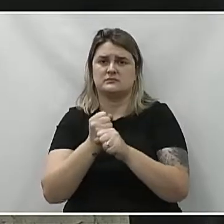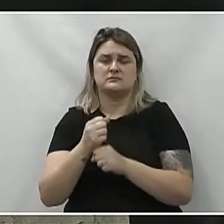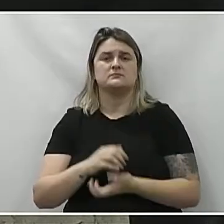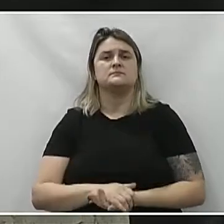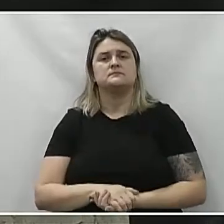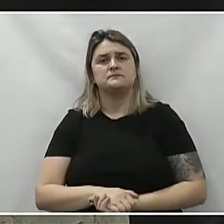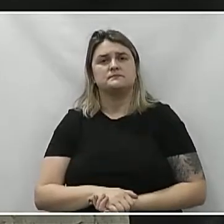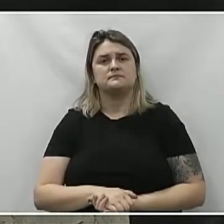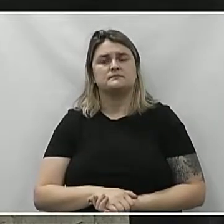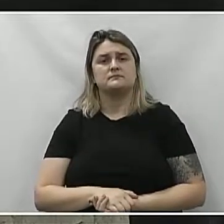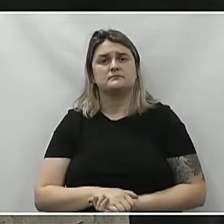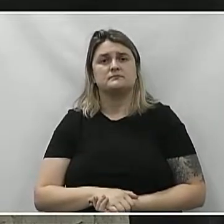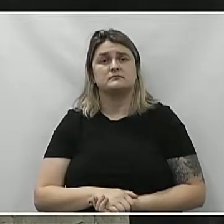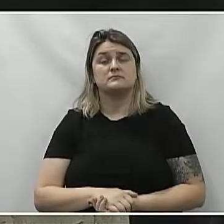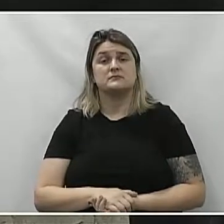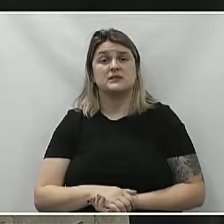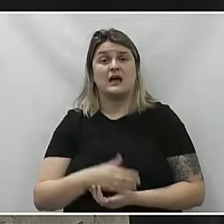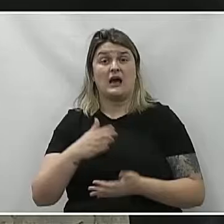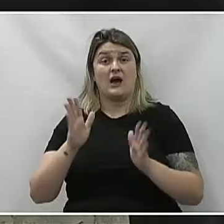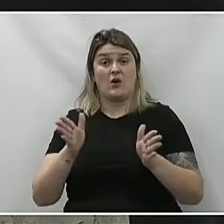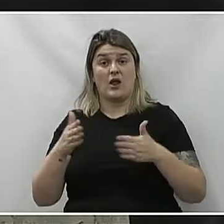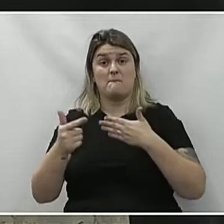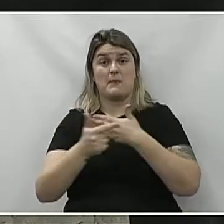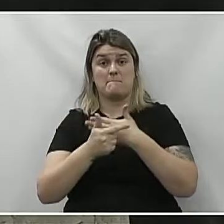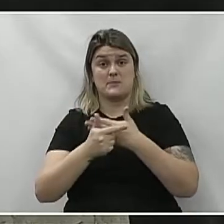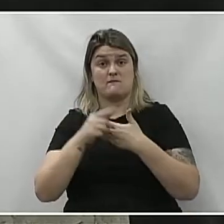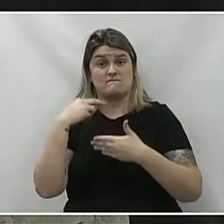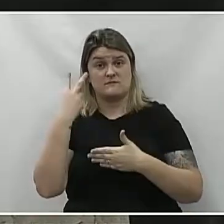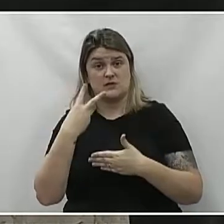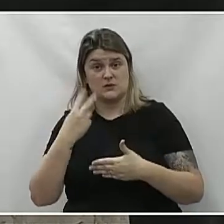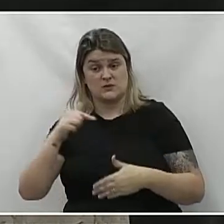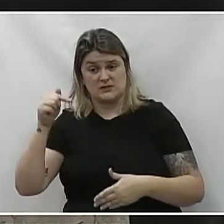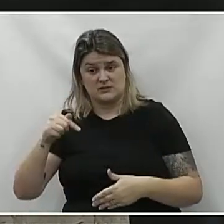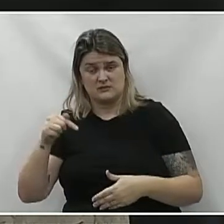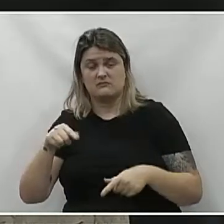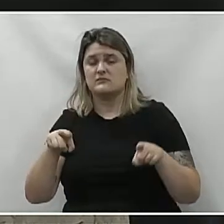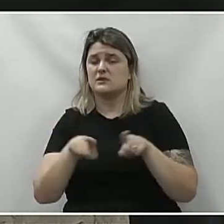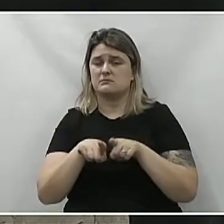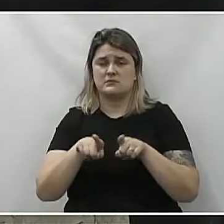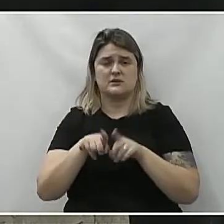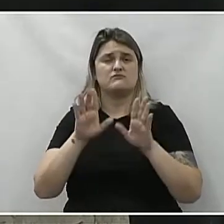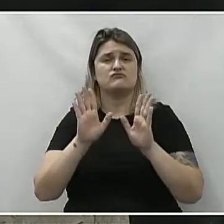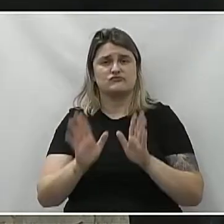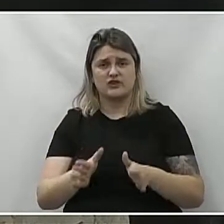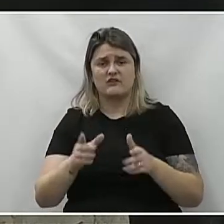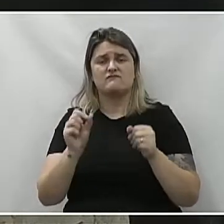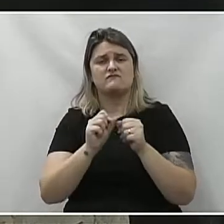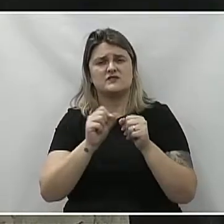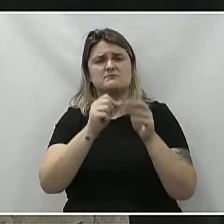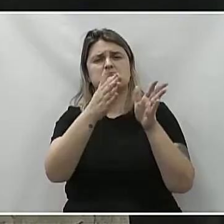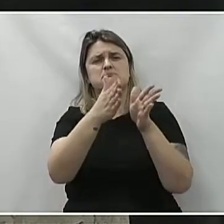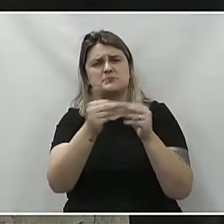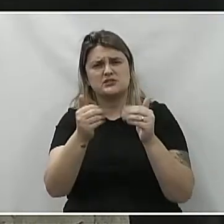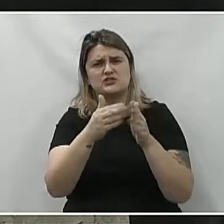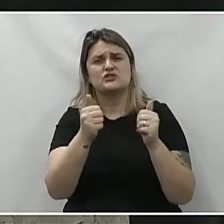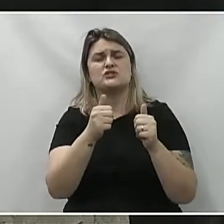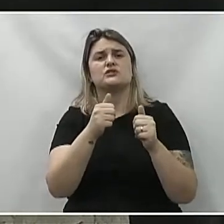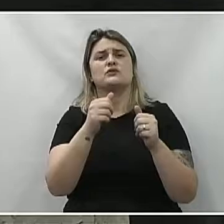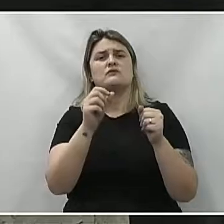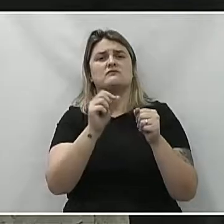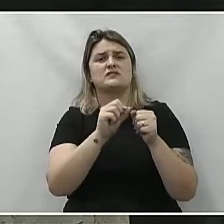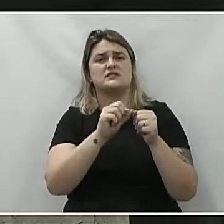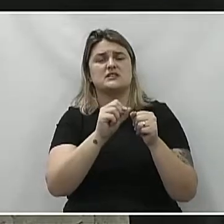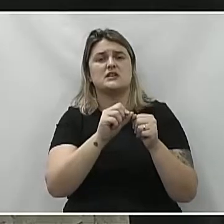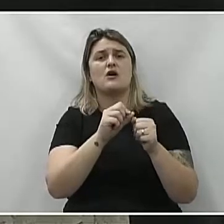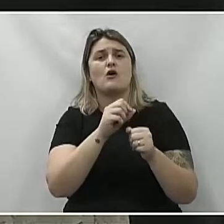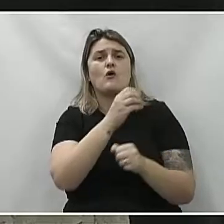consequentemente. Enquanto legislador aqui, nessa Casa de Leis, também já entrei com requerimento pedindo a oficina de